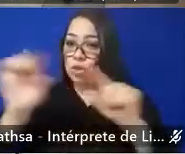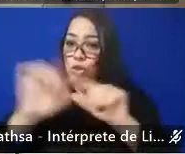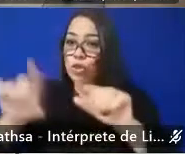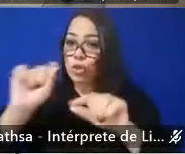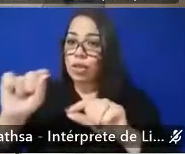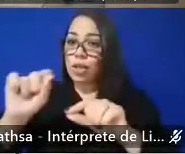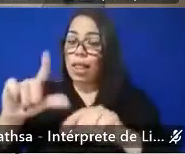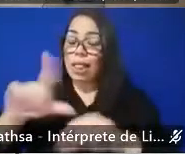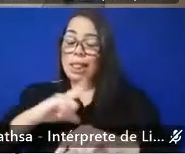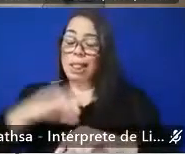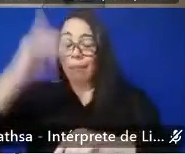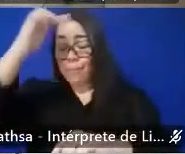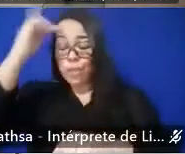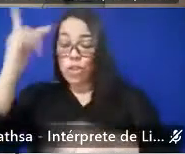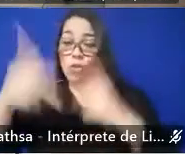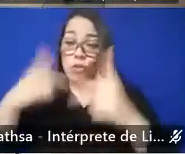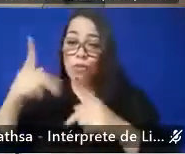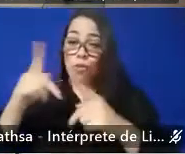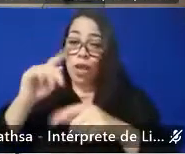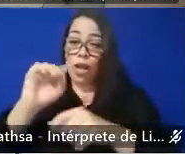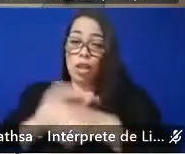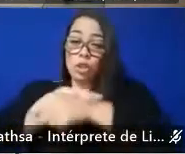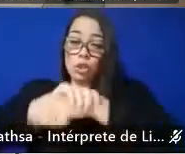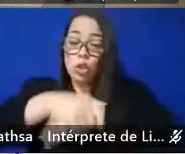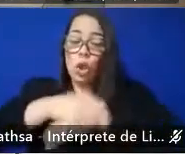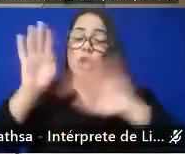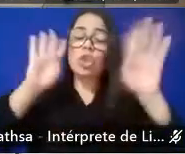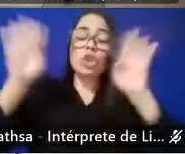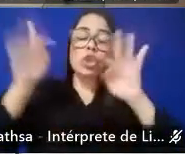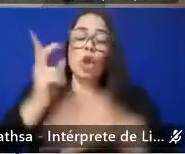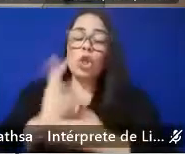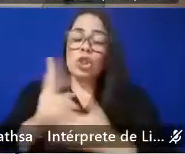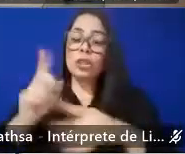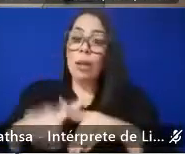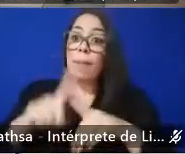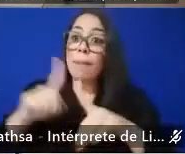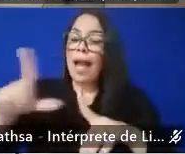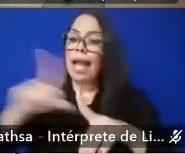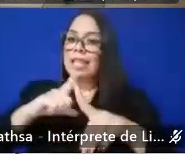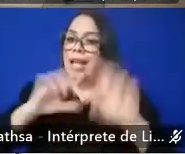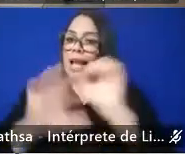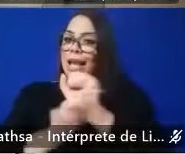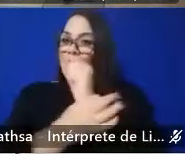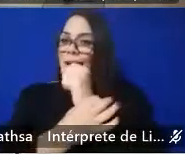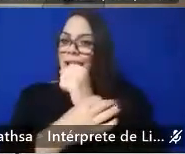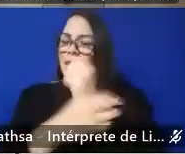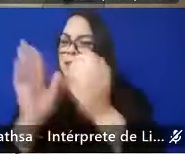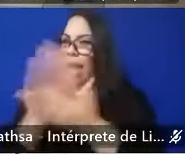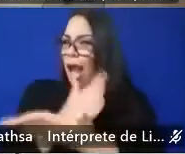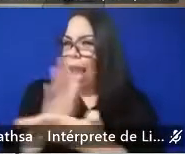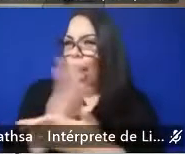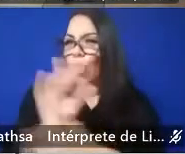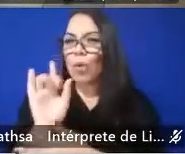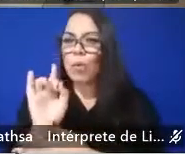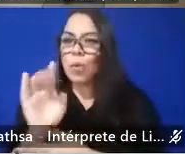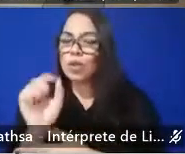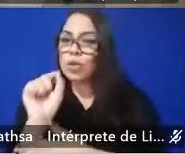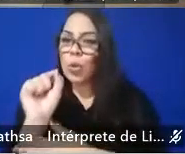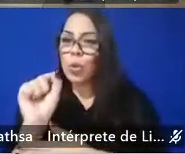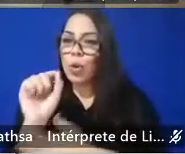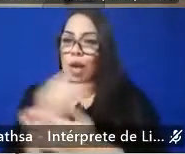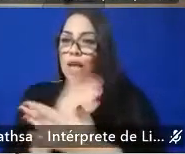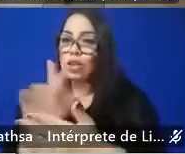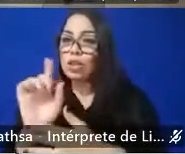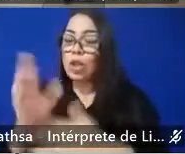todas as noites são de sonhos mas há Também quem Garanta que nem todas só as de verão no